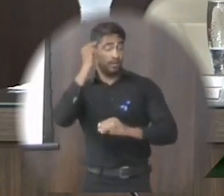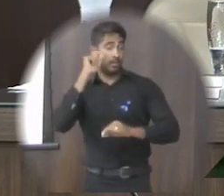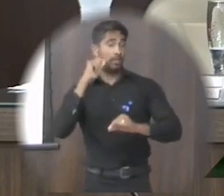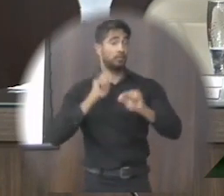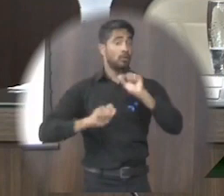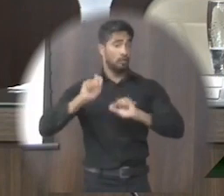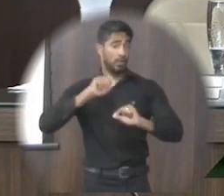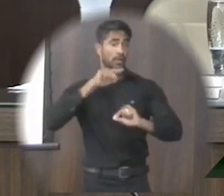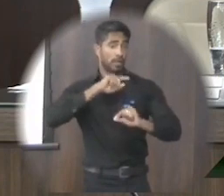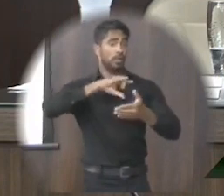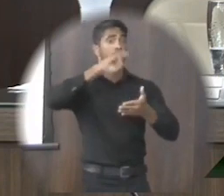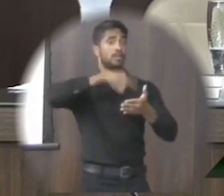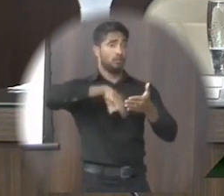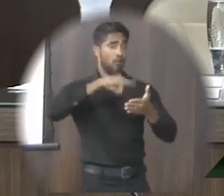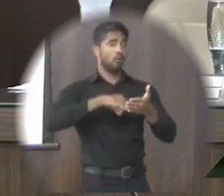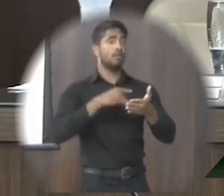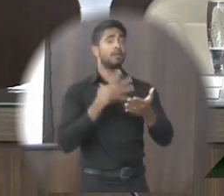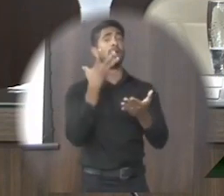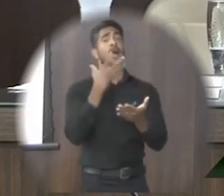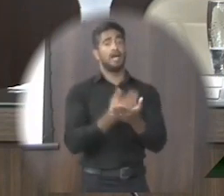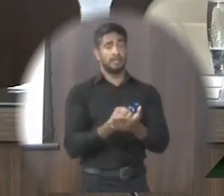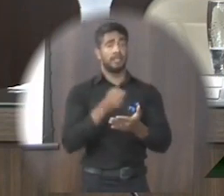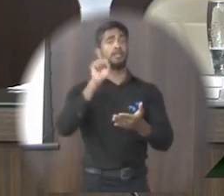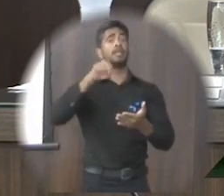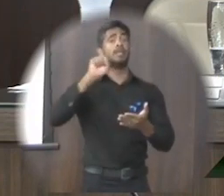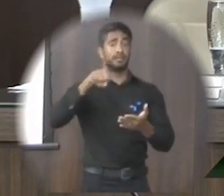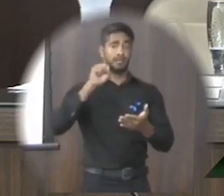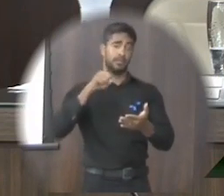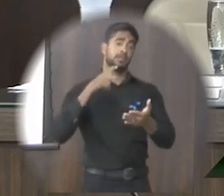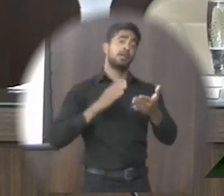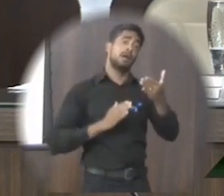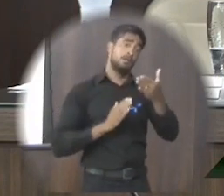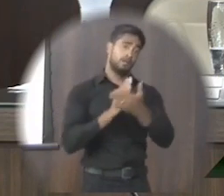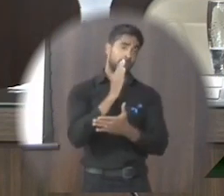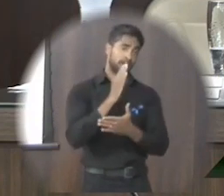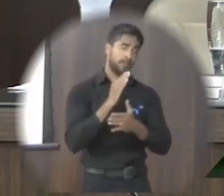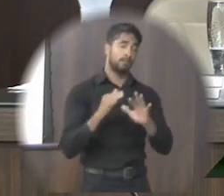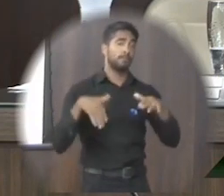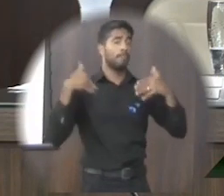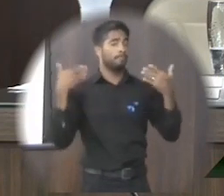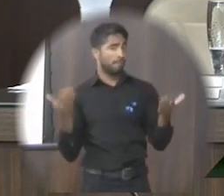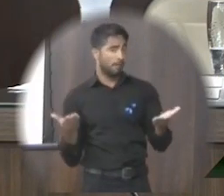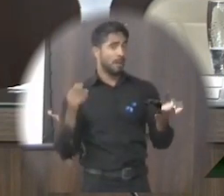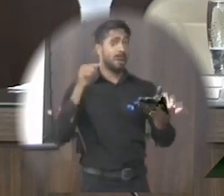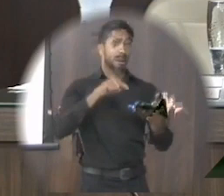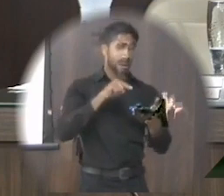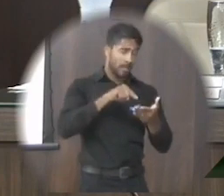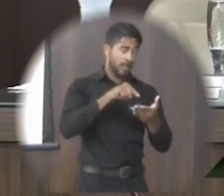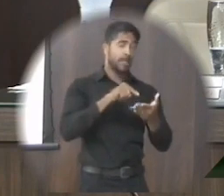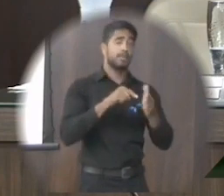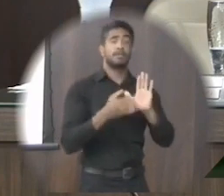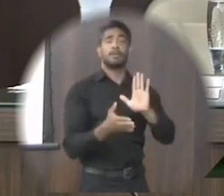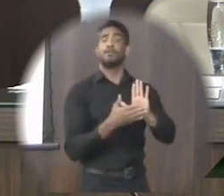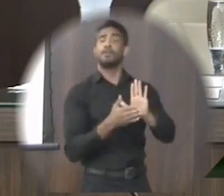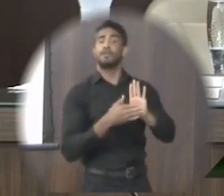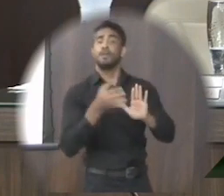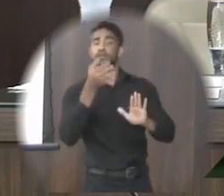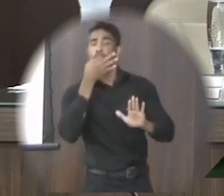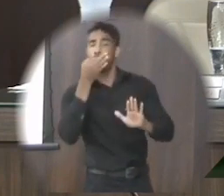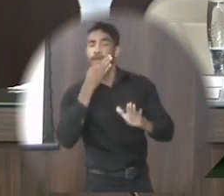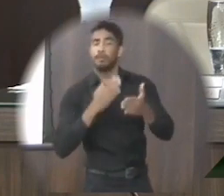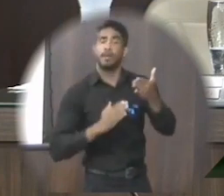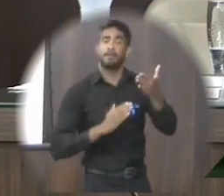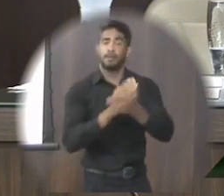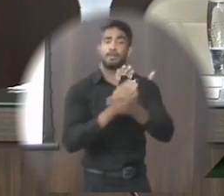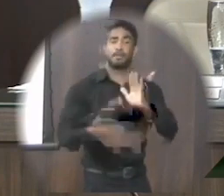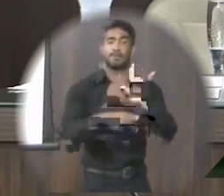legalidade da matéria, essa comissão se coloca favorável à sua aprovação. Conclusão: em face do exposto, opinamos pela aprovação